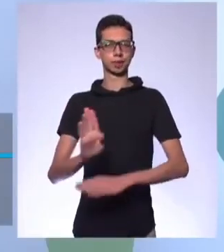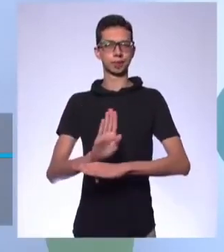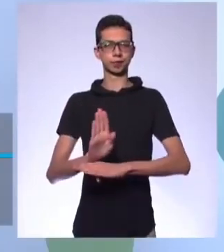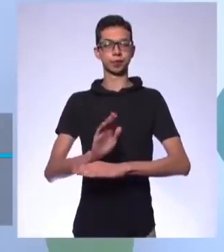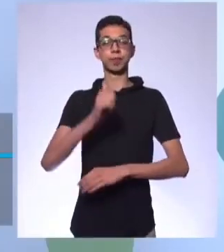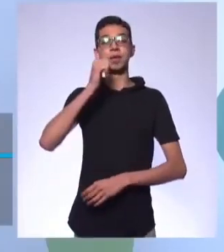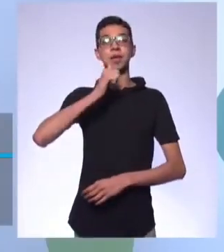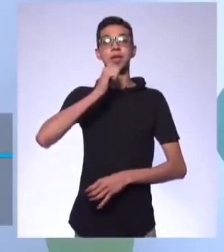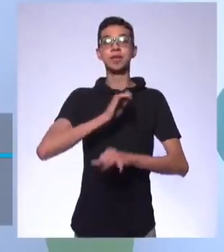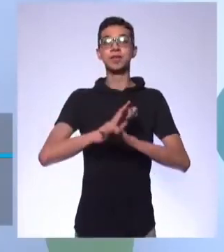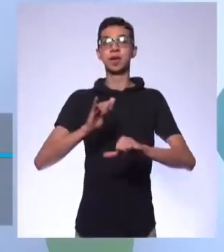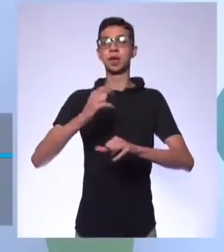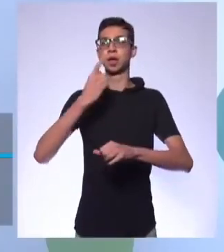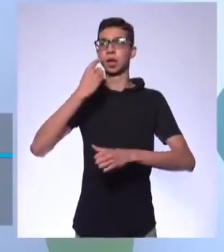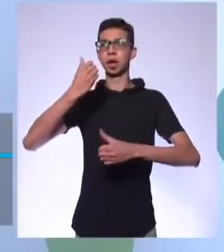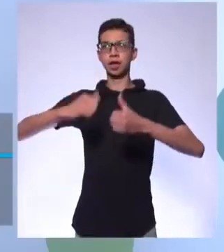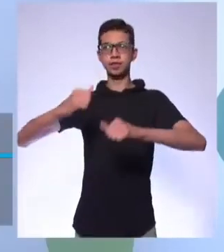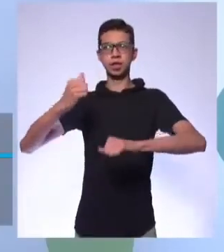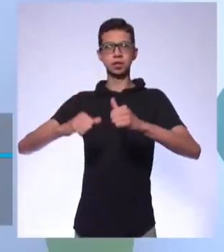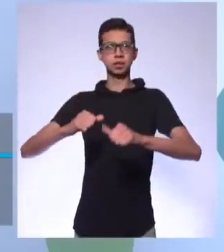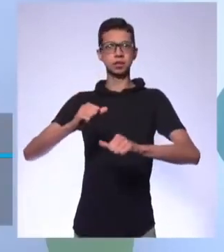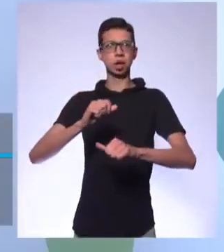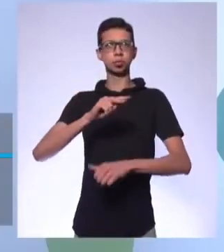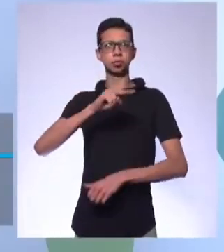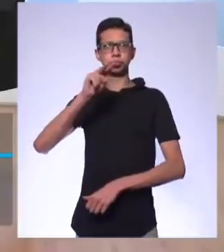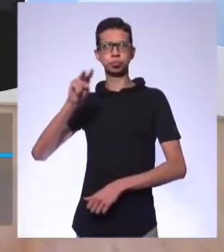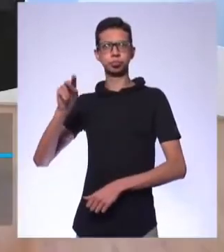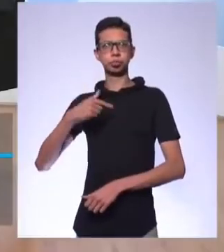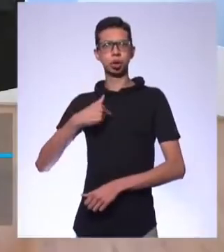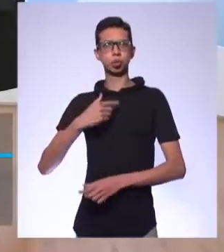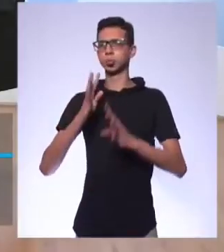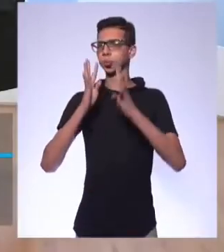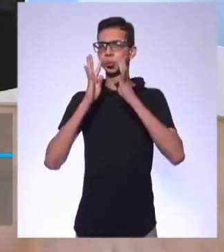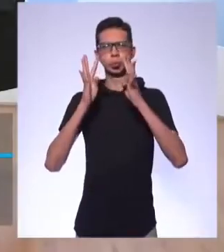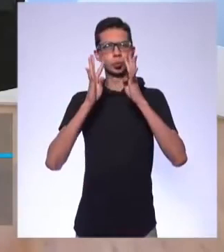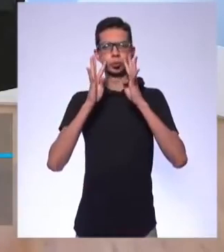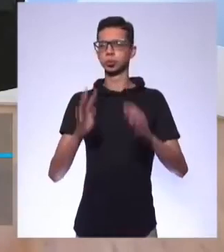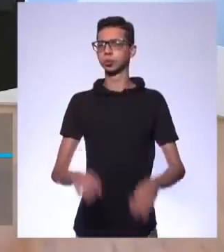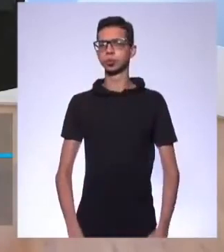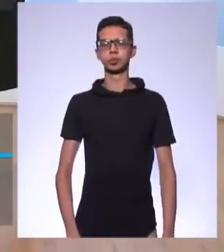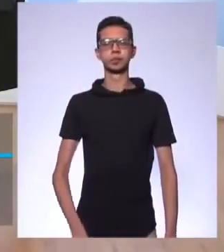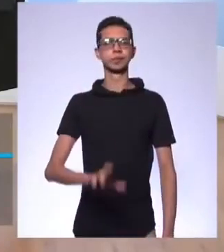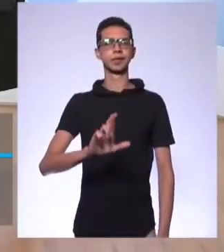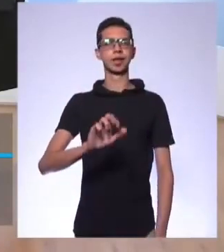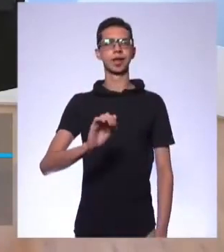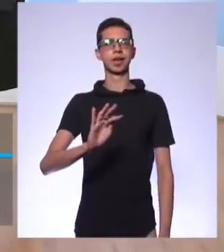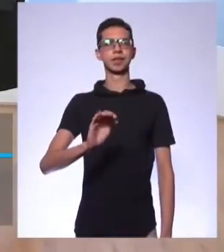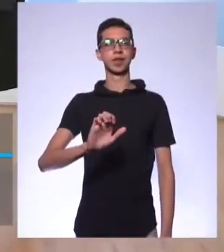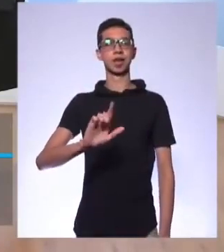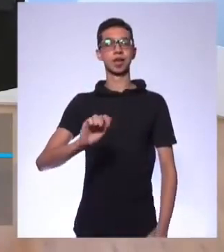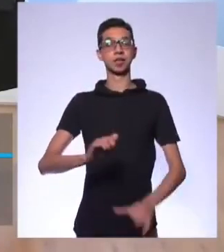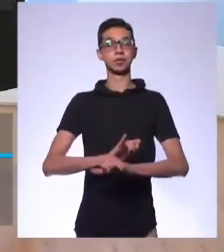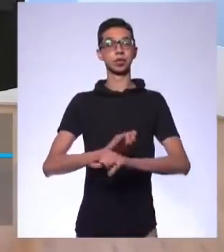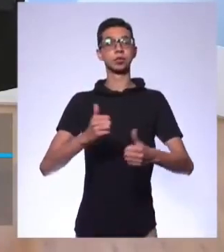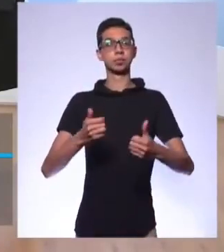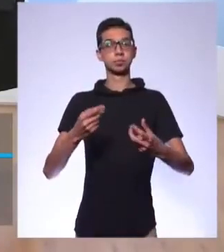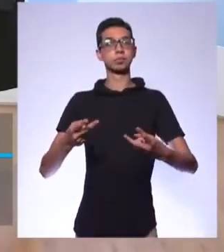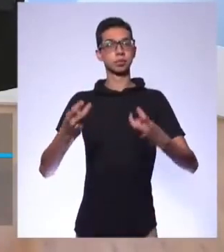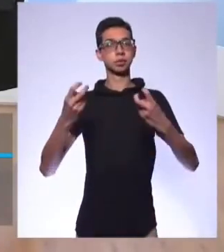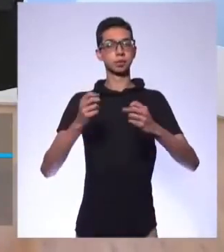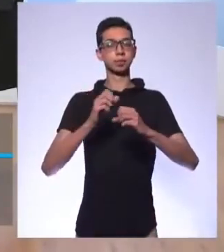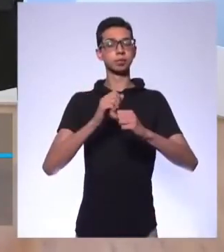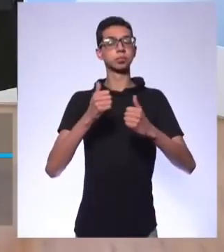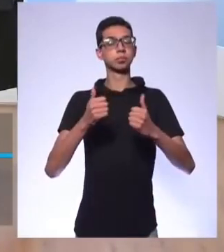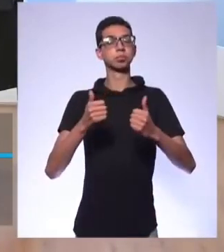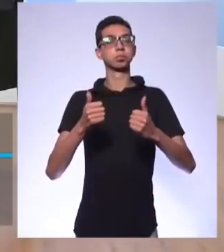eu não assistiria. Nossa, ela já chegou à conclusão que não. A Rafaela diz, deixar claro que o filme é bom e sim,